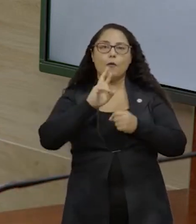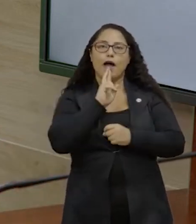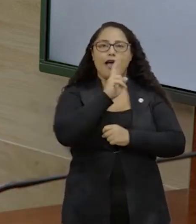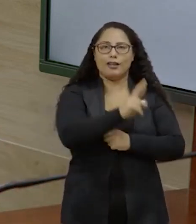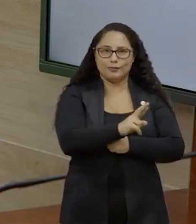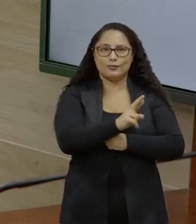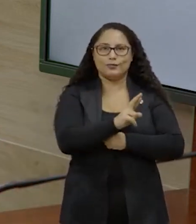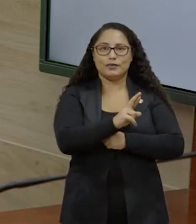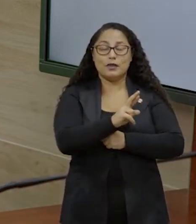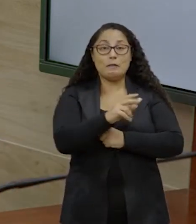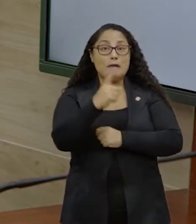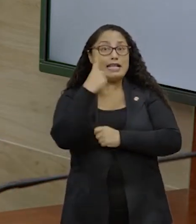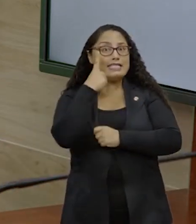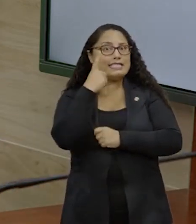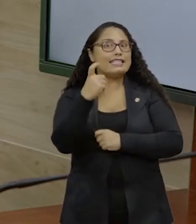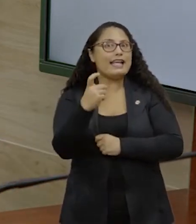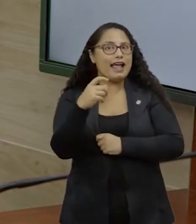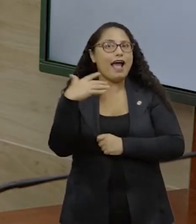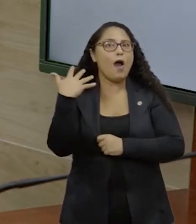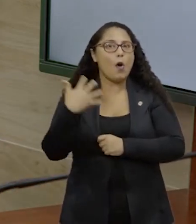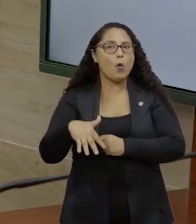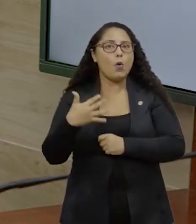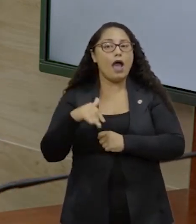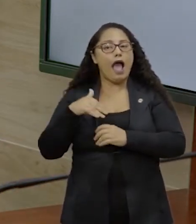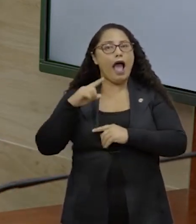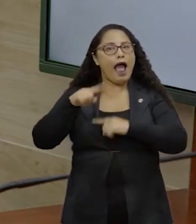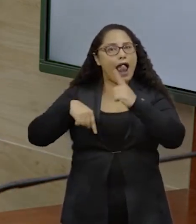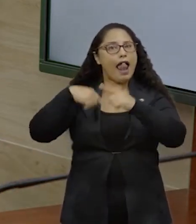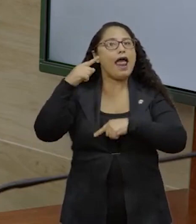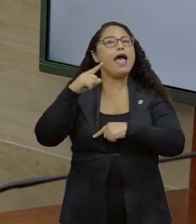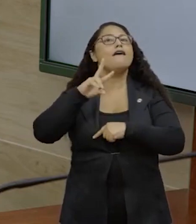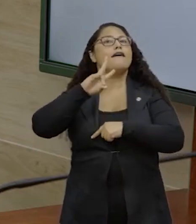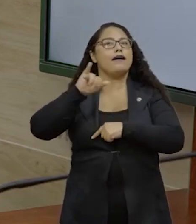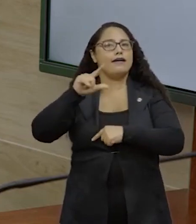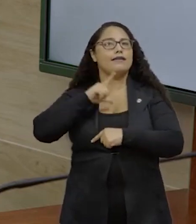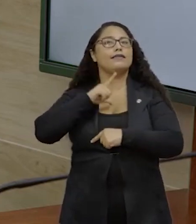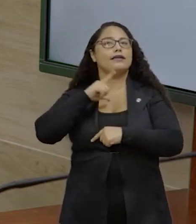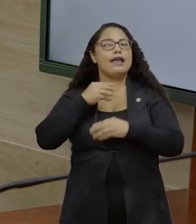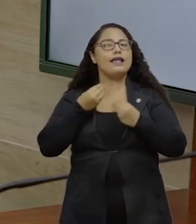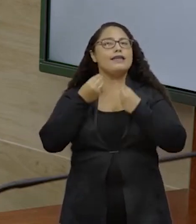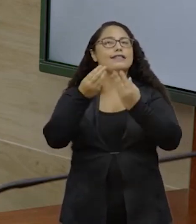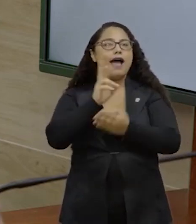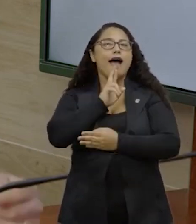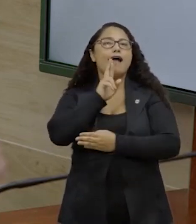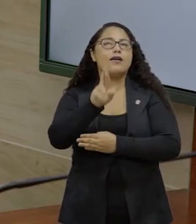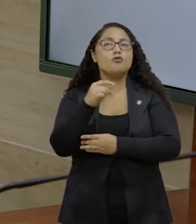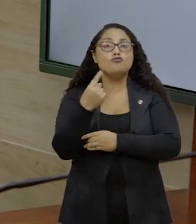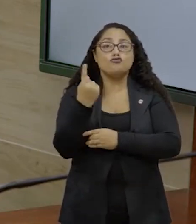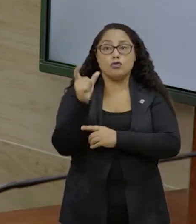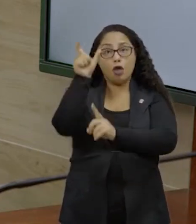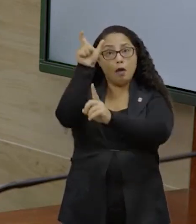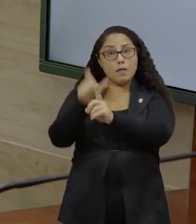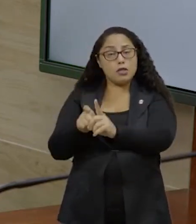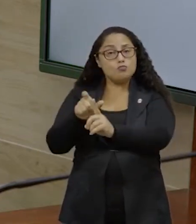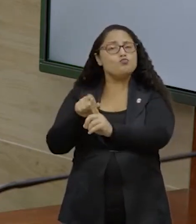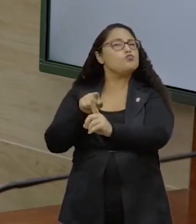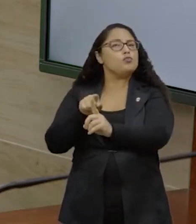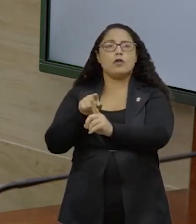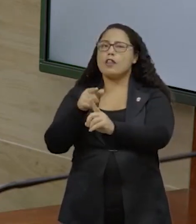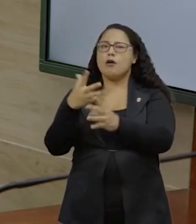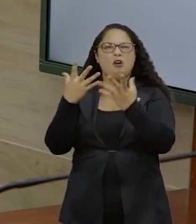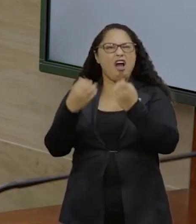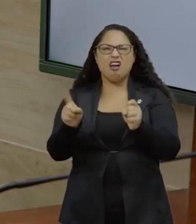resposta. E o mais interessante, né, é que ele vai além disso. No momento que ele te dá a resposta, se o usuário